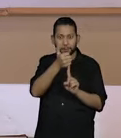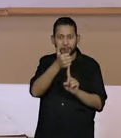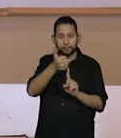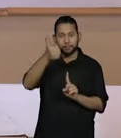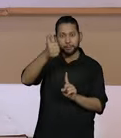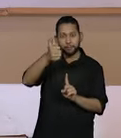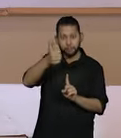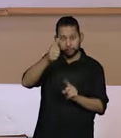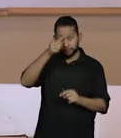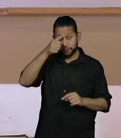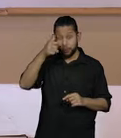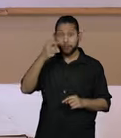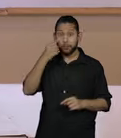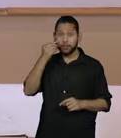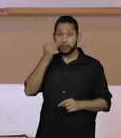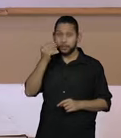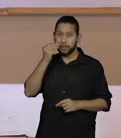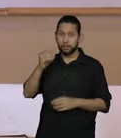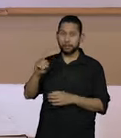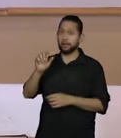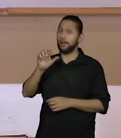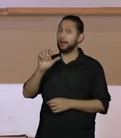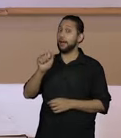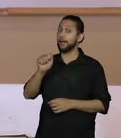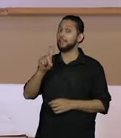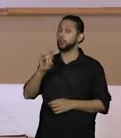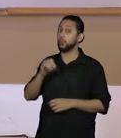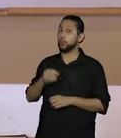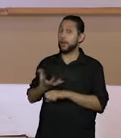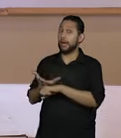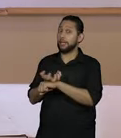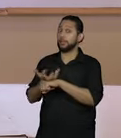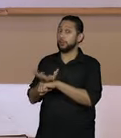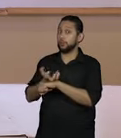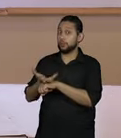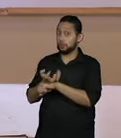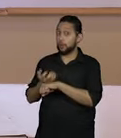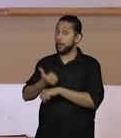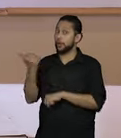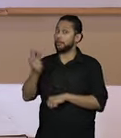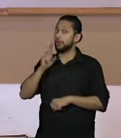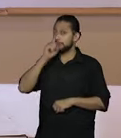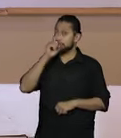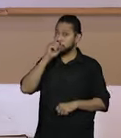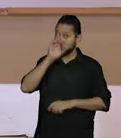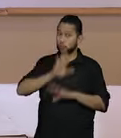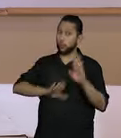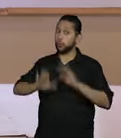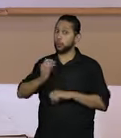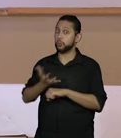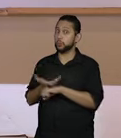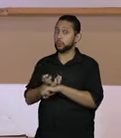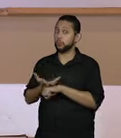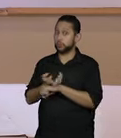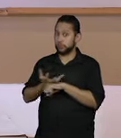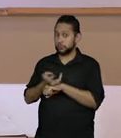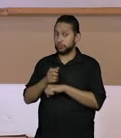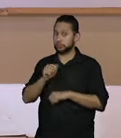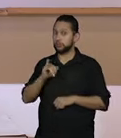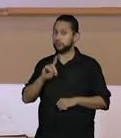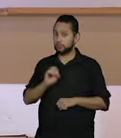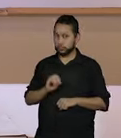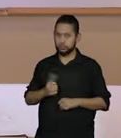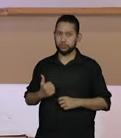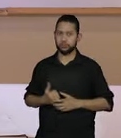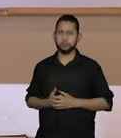coletando o ácido, lembrando que esse ácido é perigoso, então